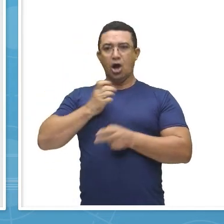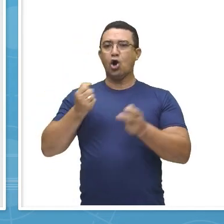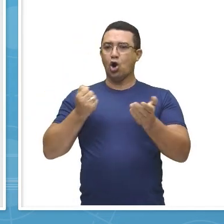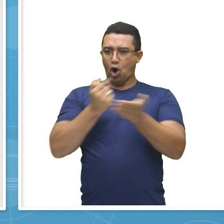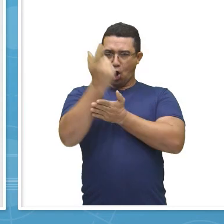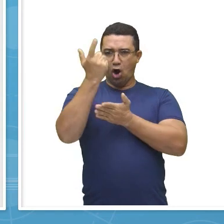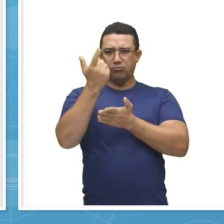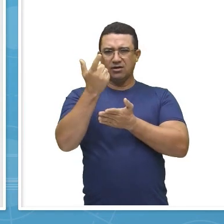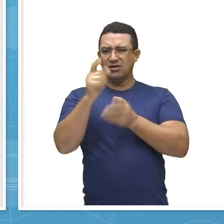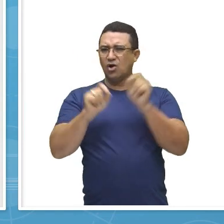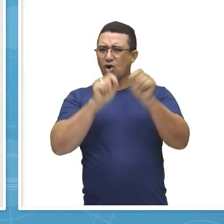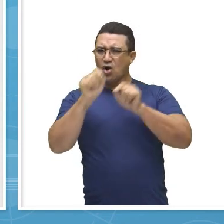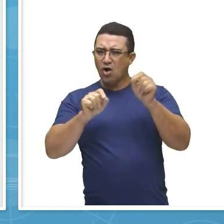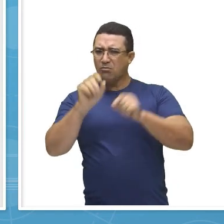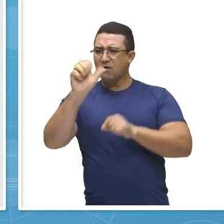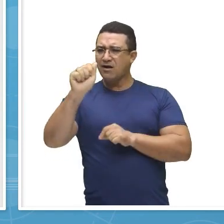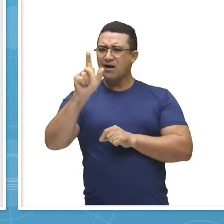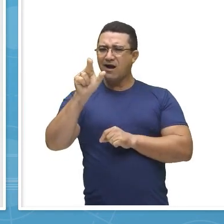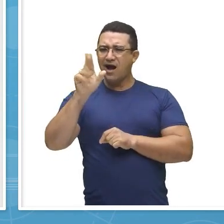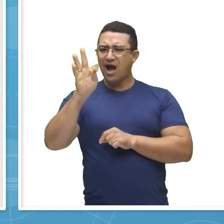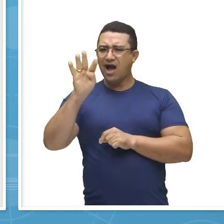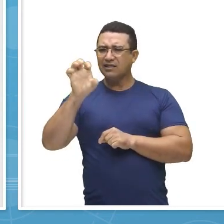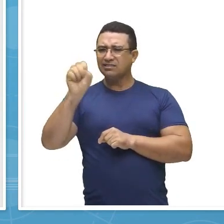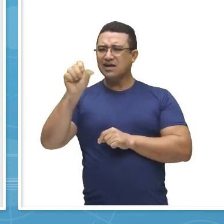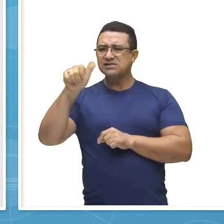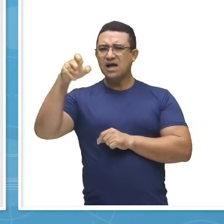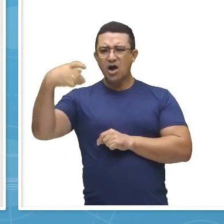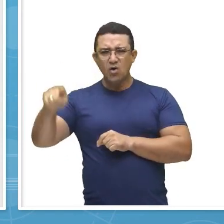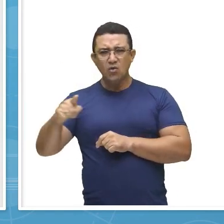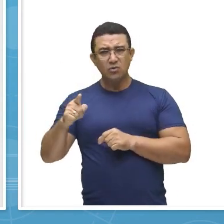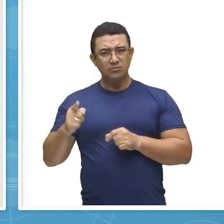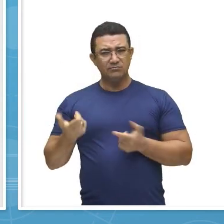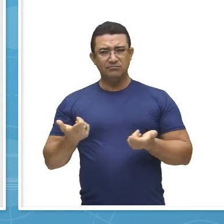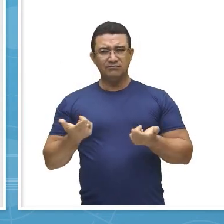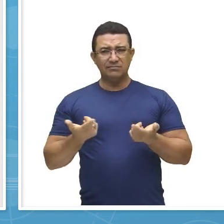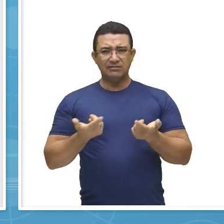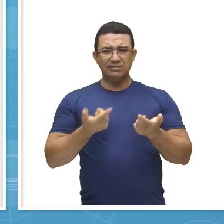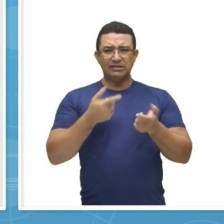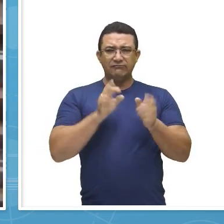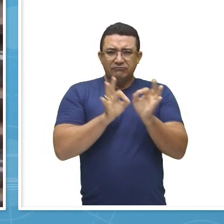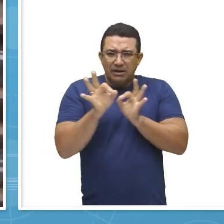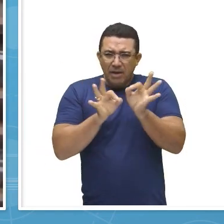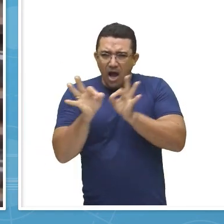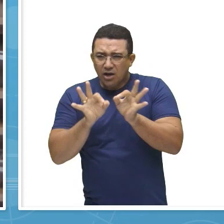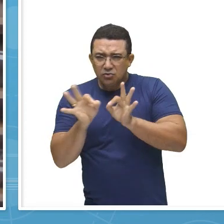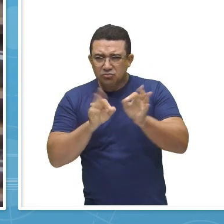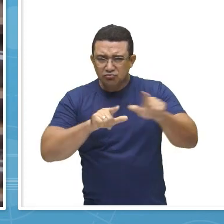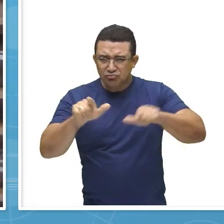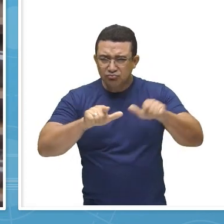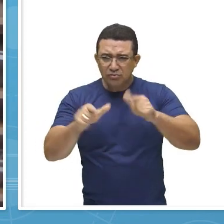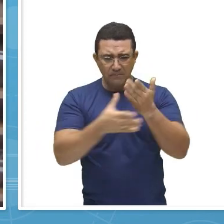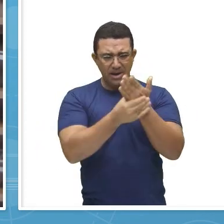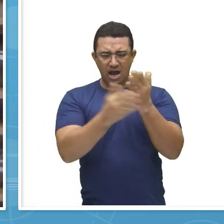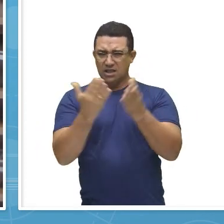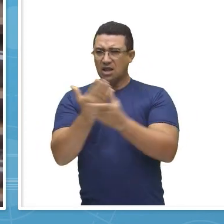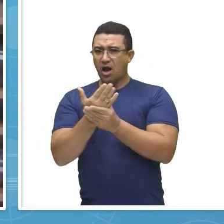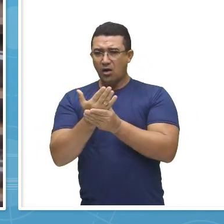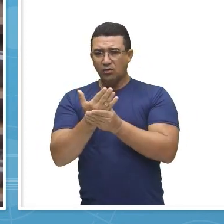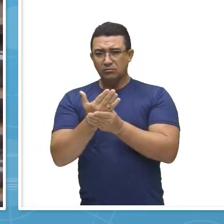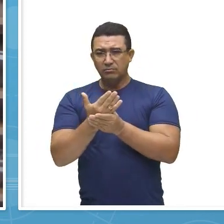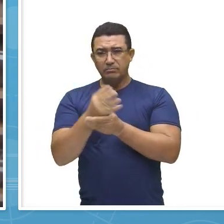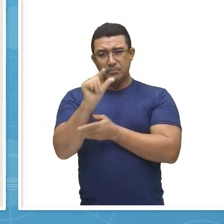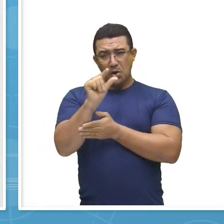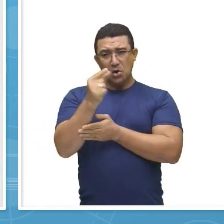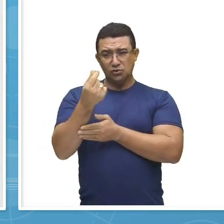Então, o artesão, ele é aquela pessoa que faz ali o trabalho individual e artesanal, só esclarecendo para que vocês não fiquem